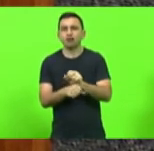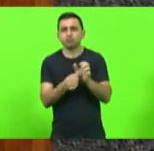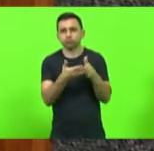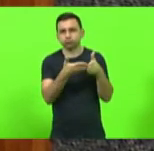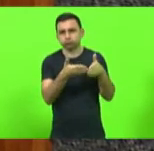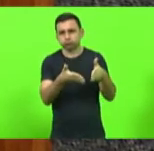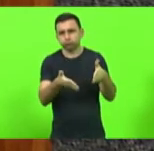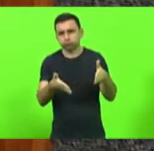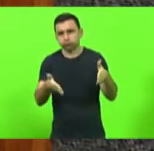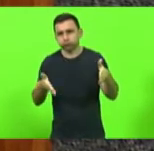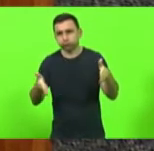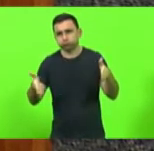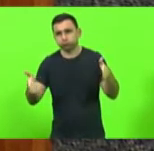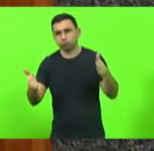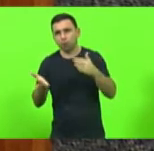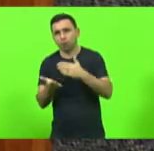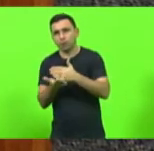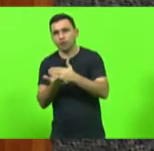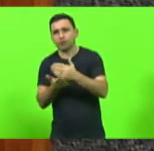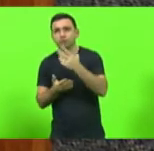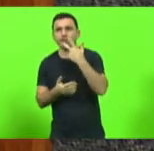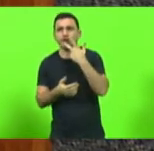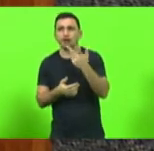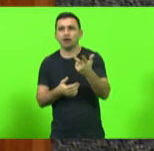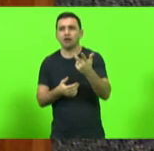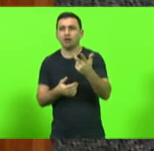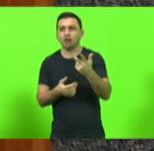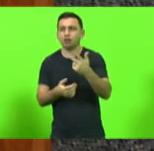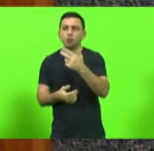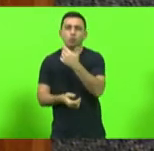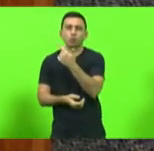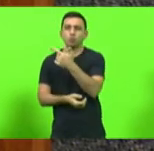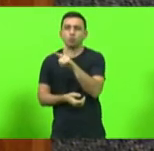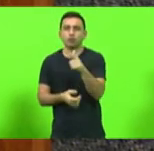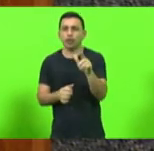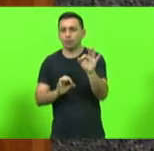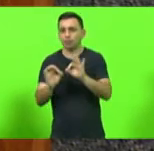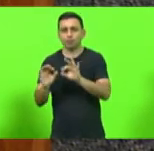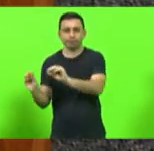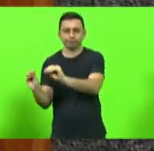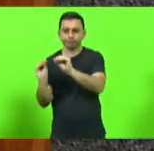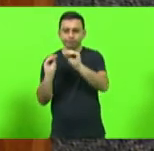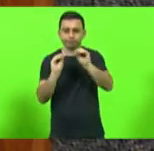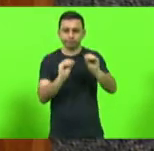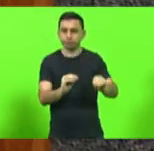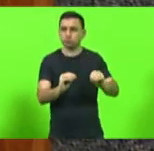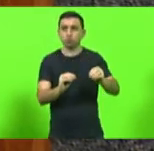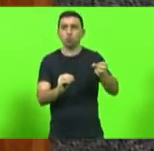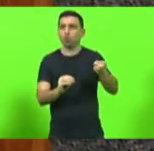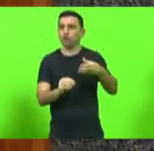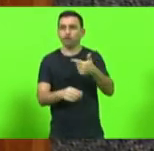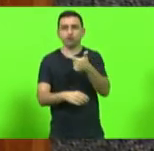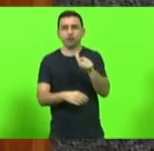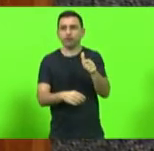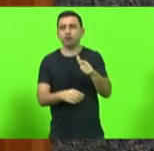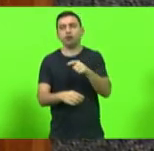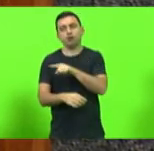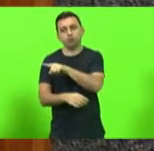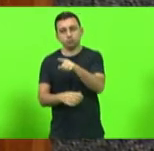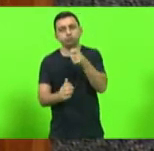início ali, eles diziam para a gente que não iria ter o reassentamento. Foi só através de muita